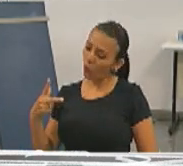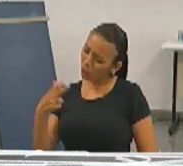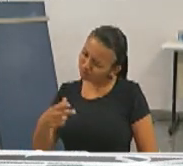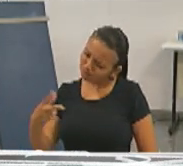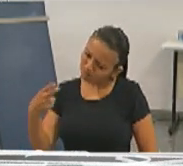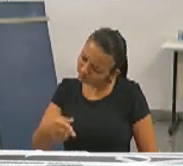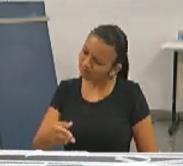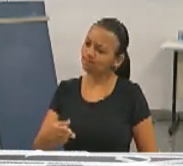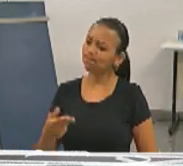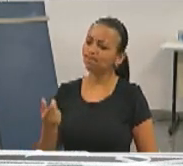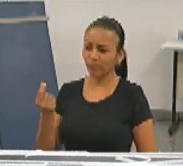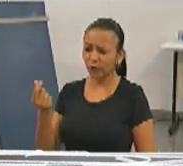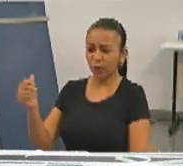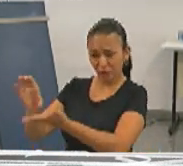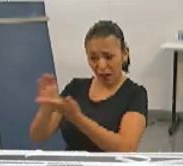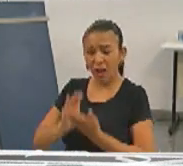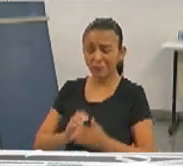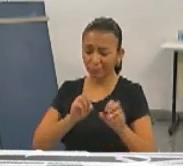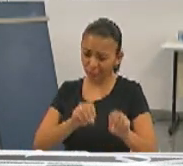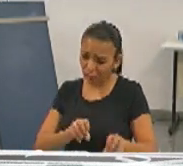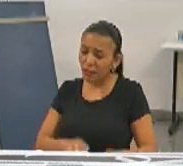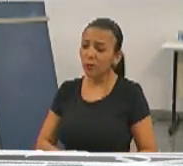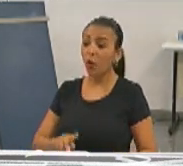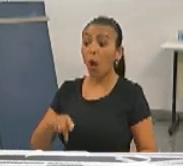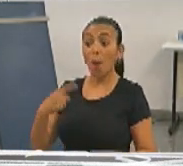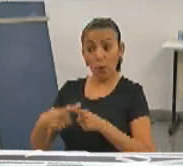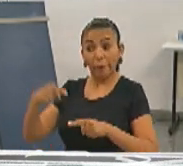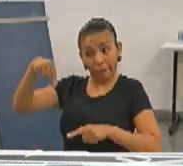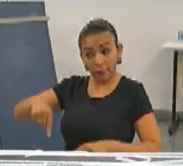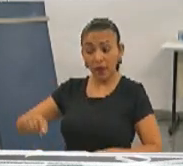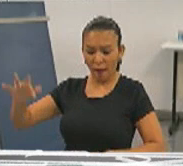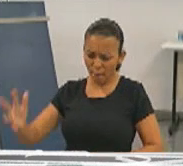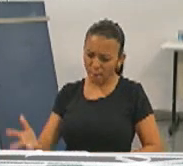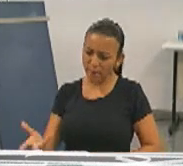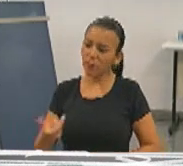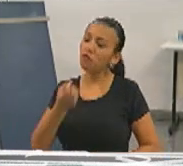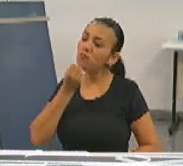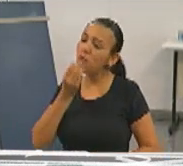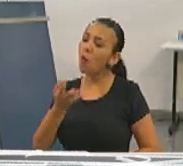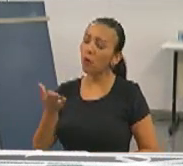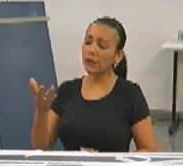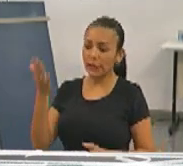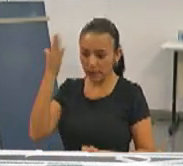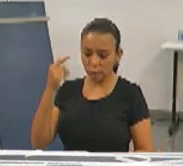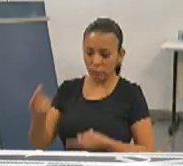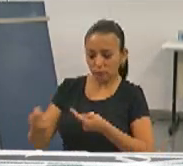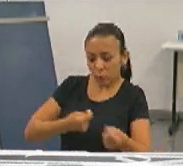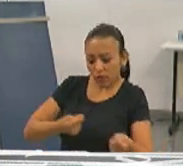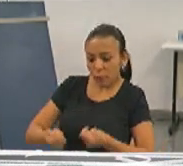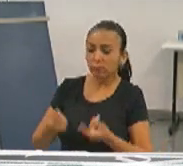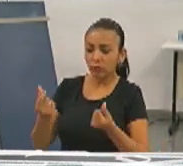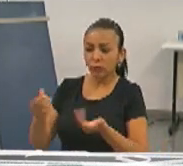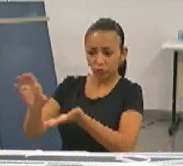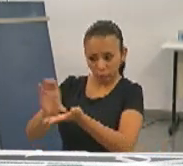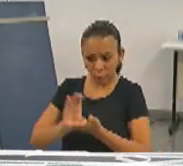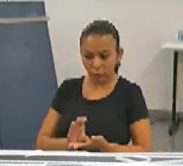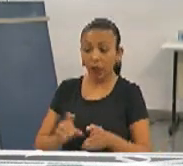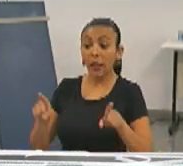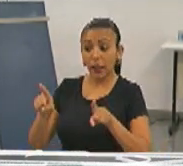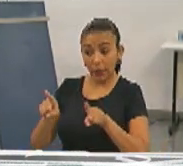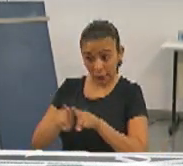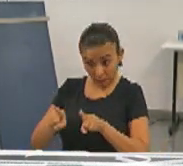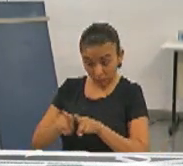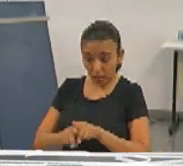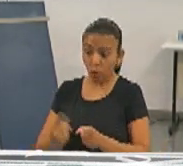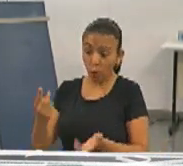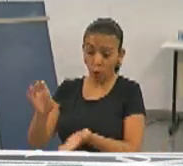nos gastos da educação. Isso contempla a nossa eficiência em distribuição de recursos. Além disso, descentralizamos o recurso de